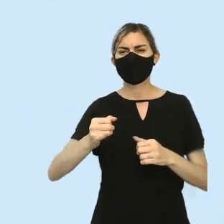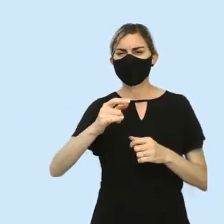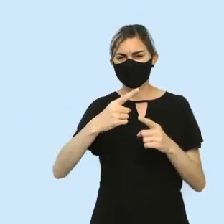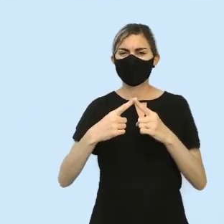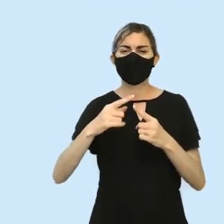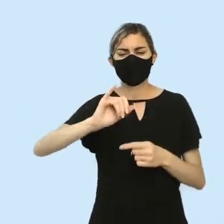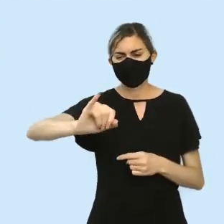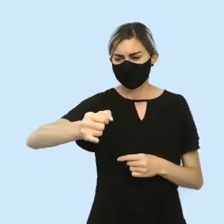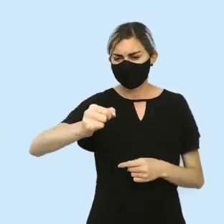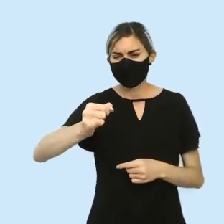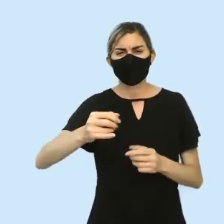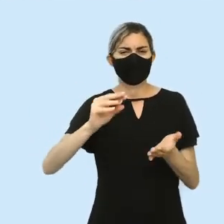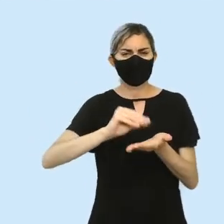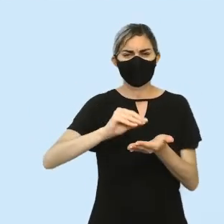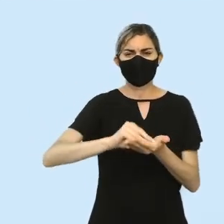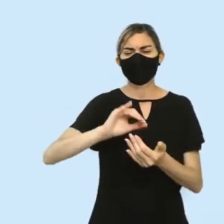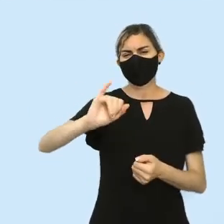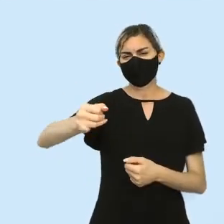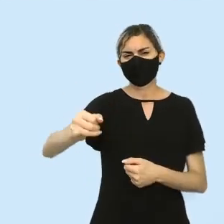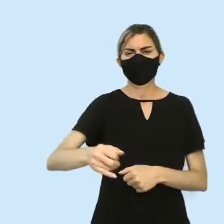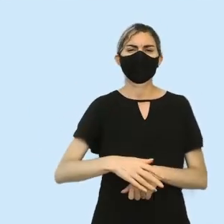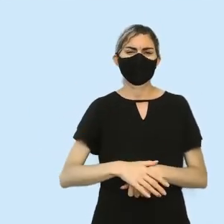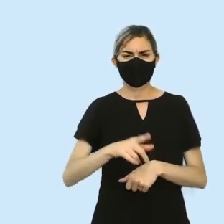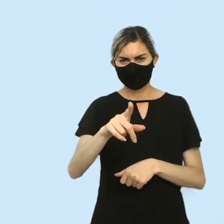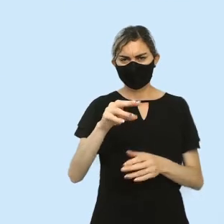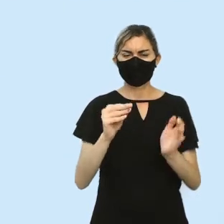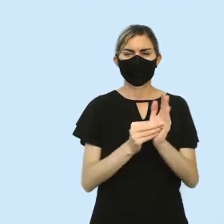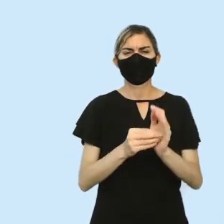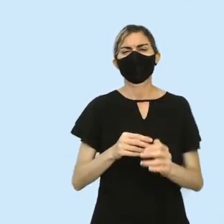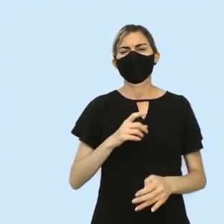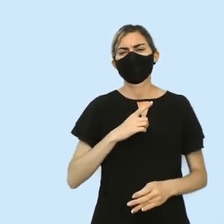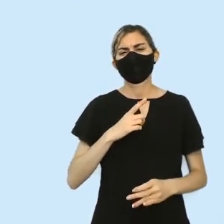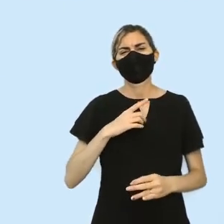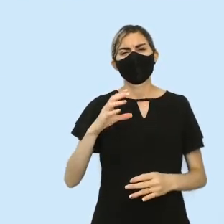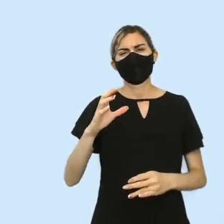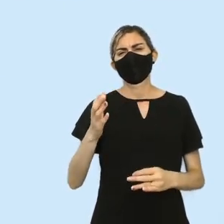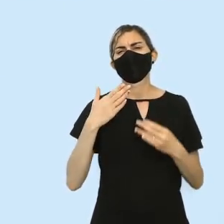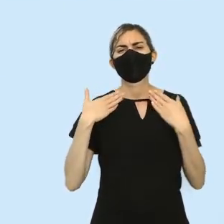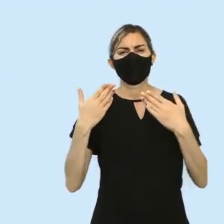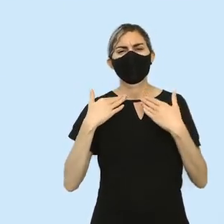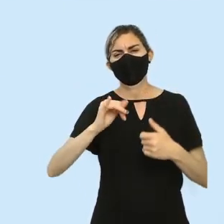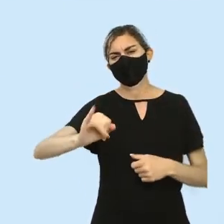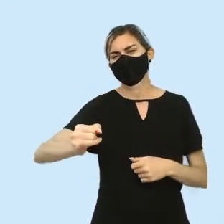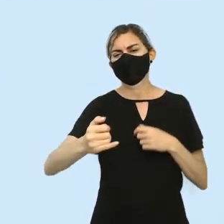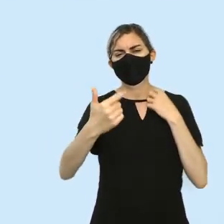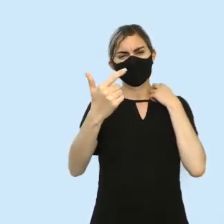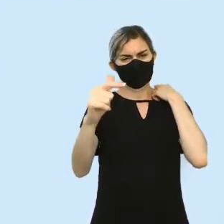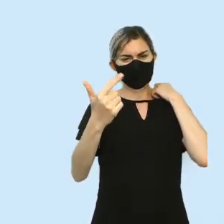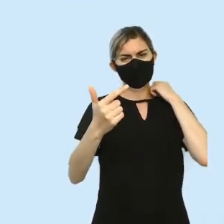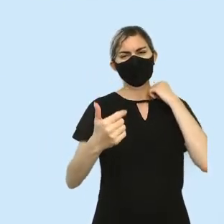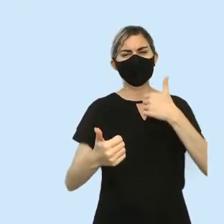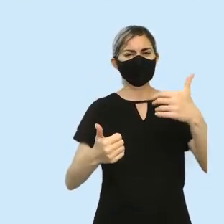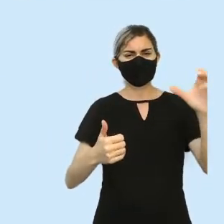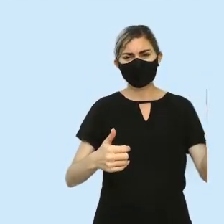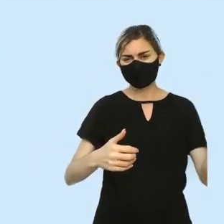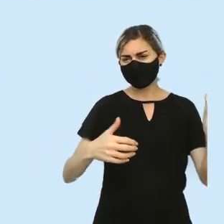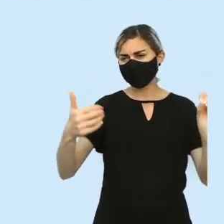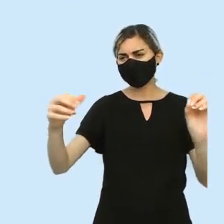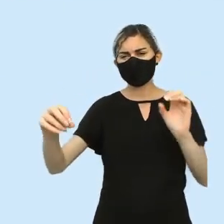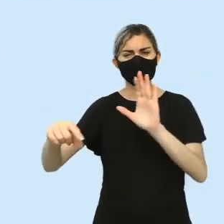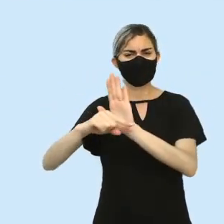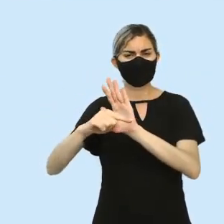tem juro, faltou o juro. Tu colocar esse juro. Só que calor não tem juro, moçada. Mais 10 com menos